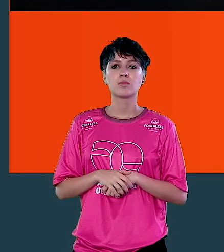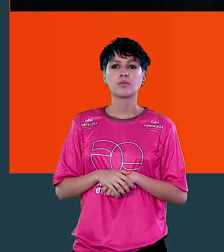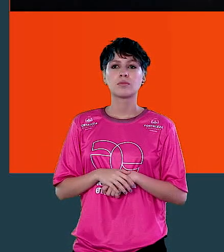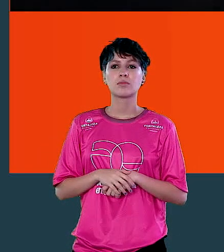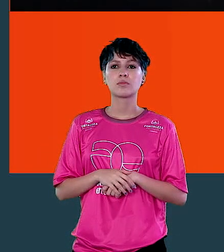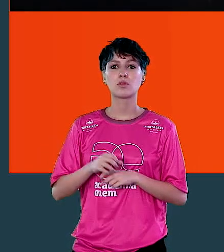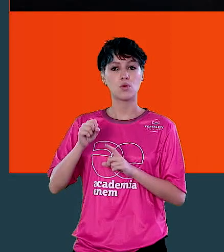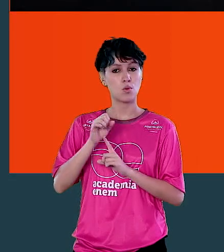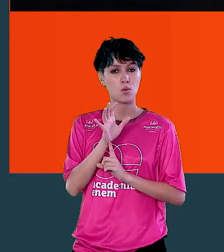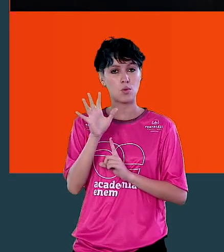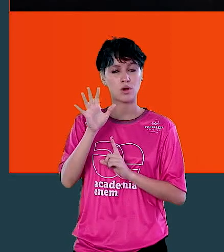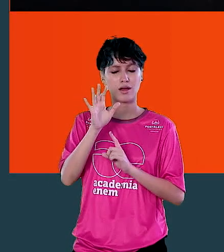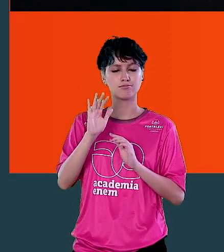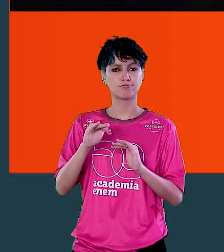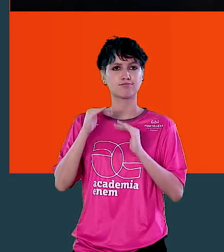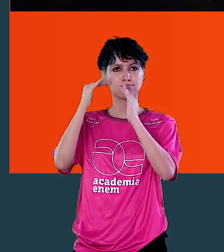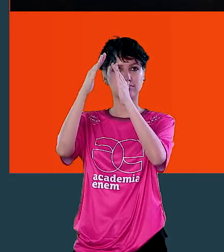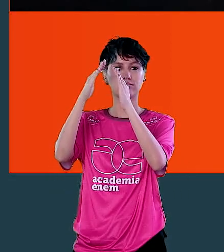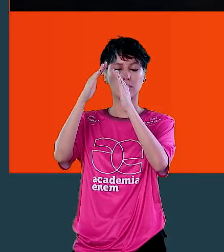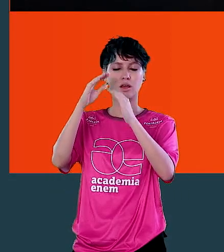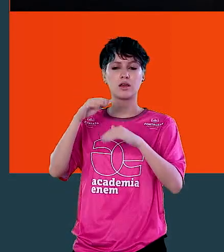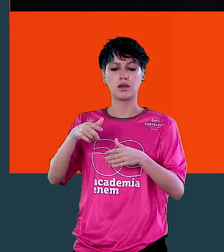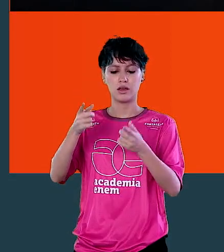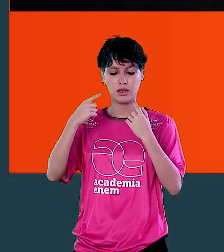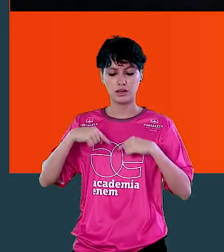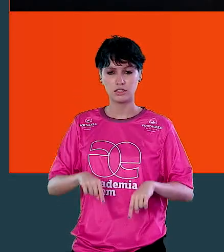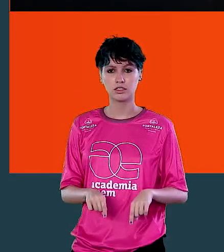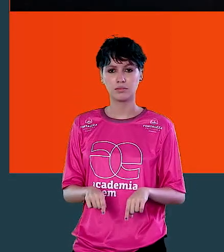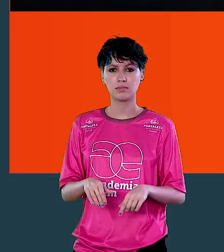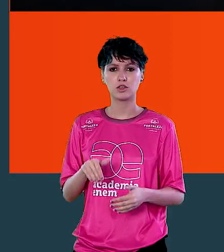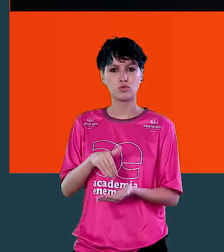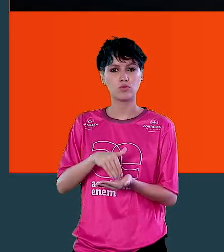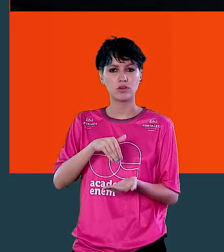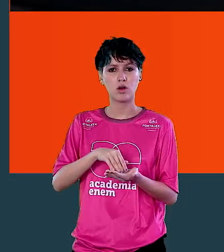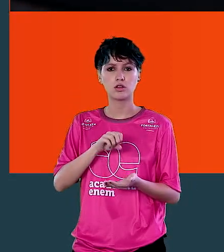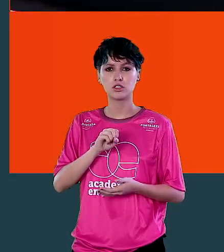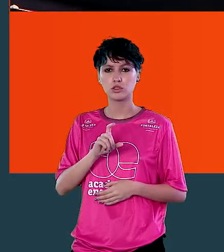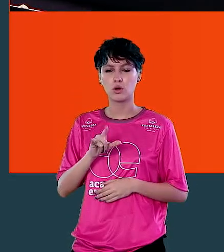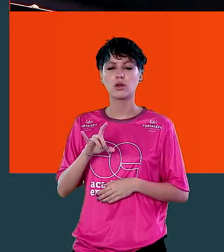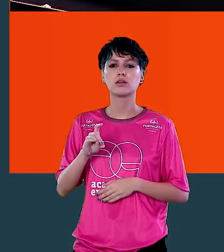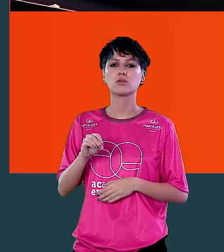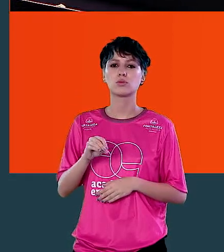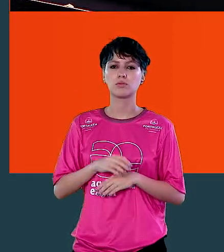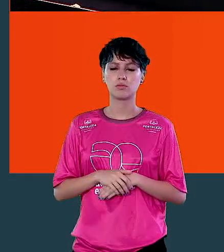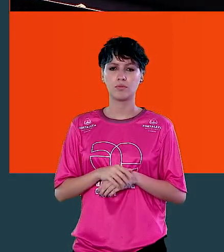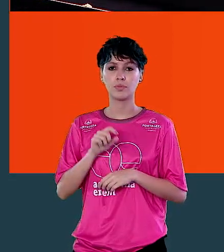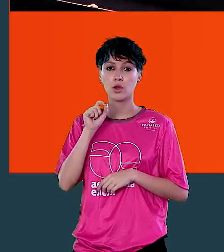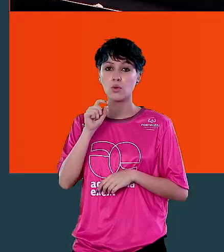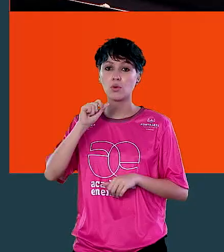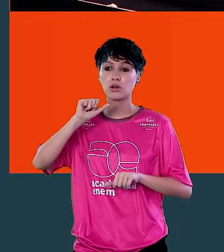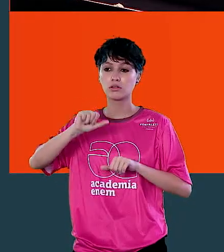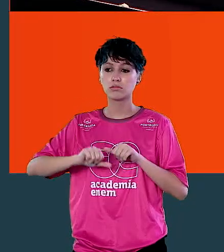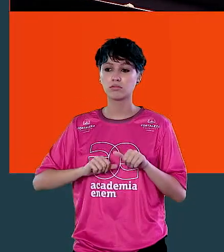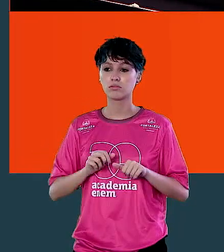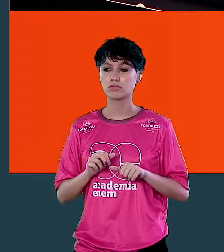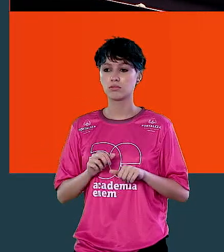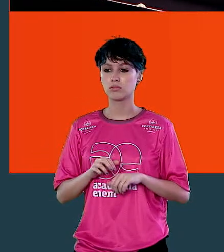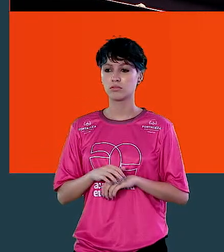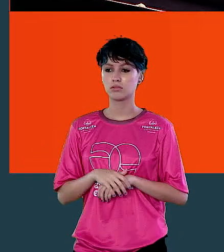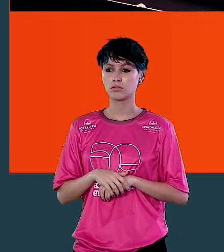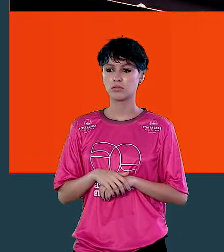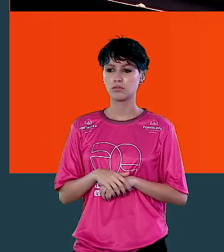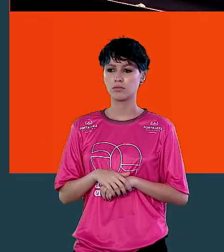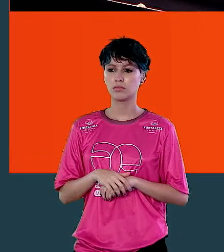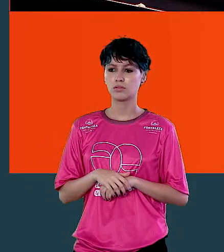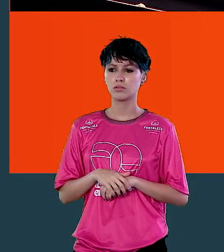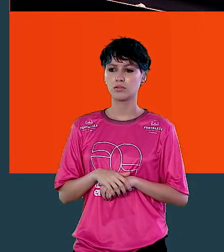lá em cima e o sólido está aqui embaixo. O que é que muda, Ed? Se todo mundo é petróleo, se todo mundo